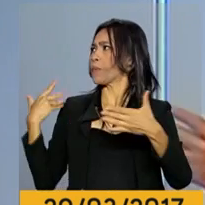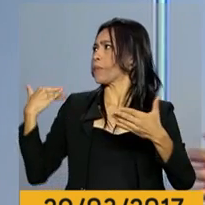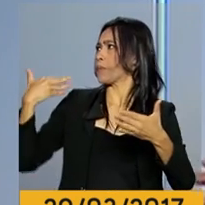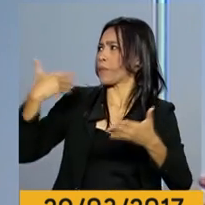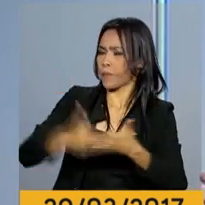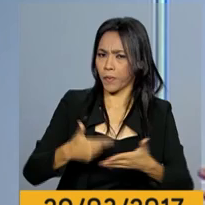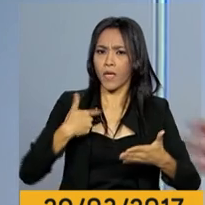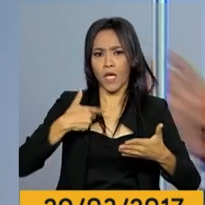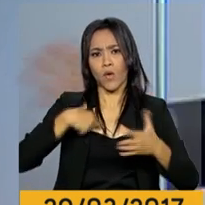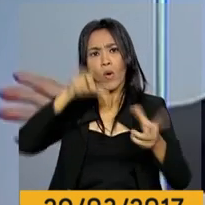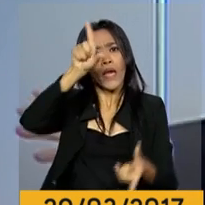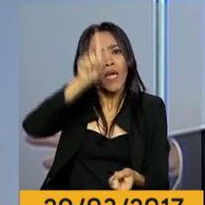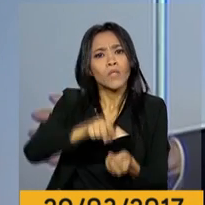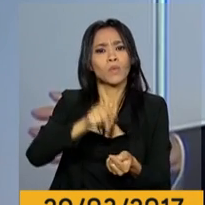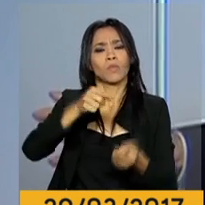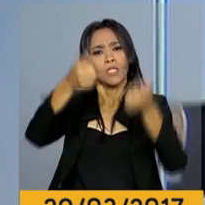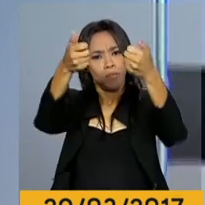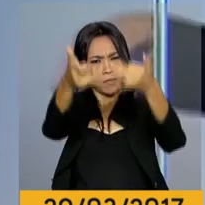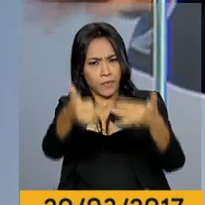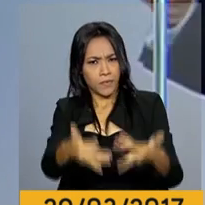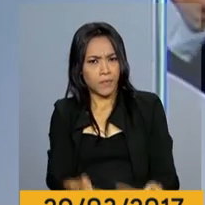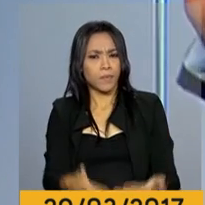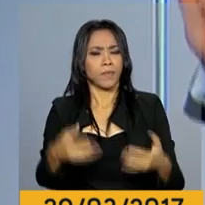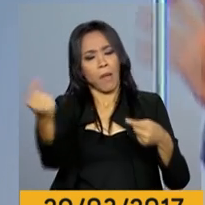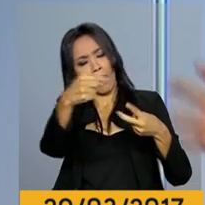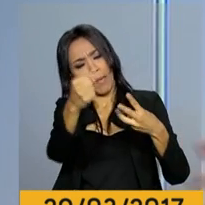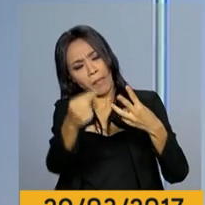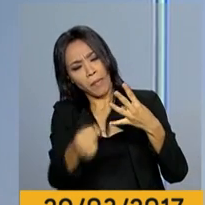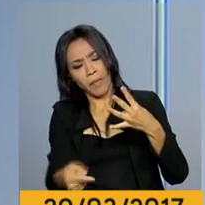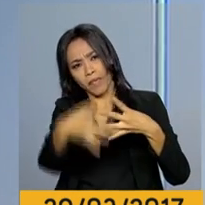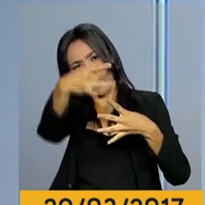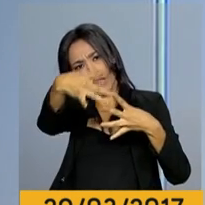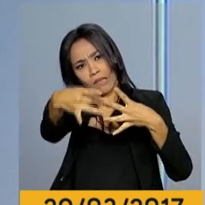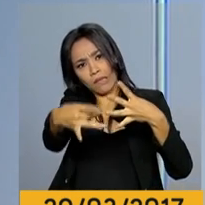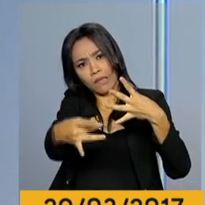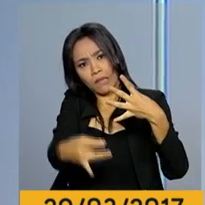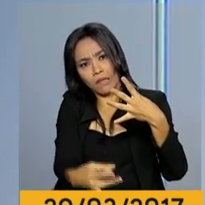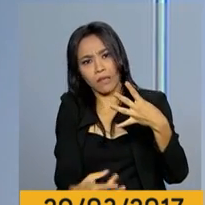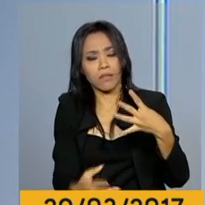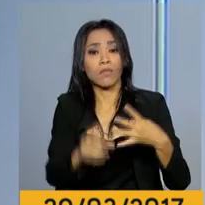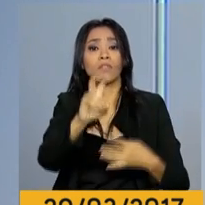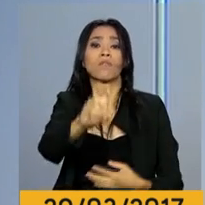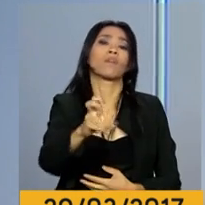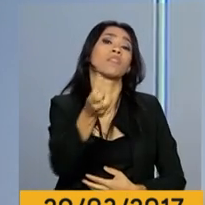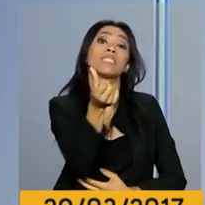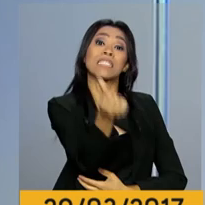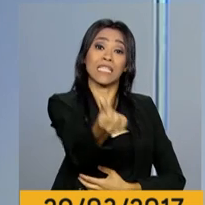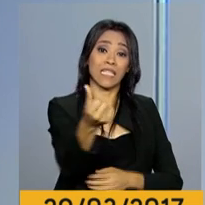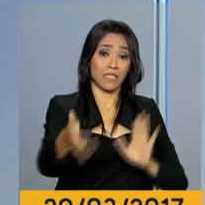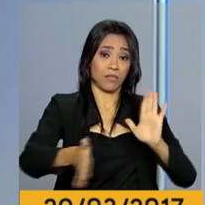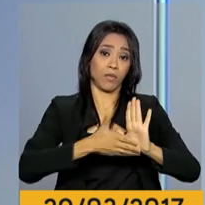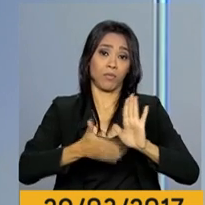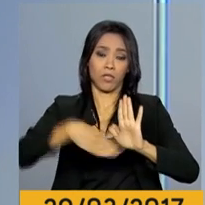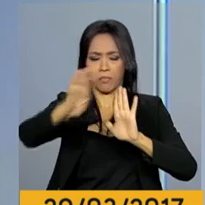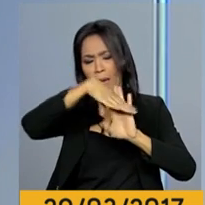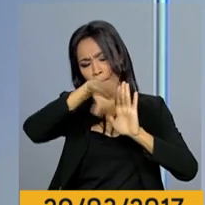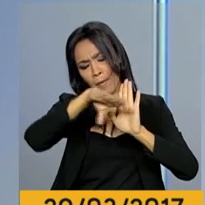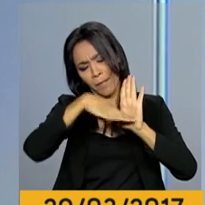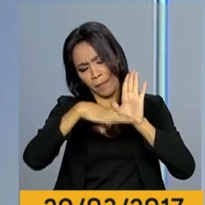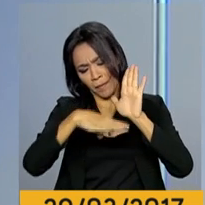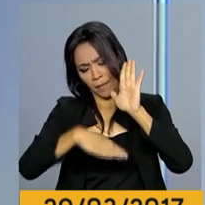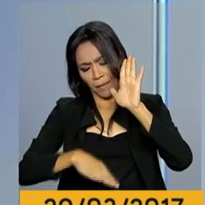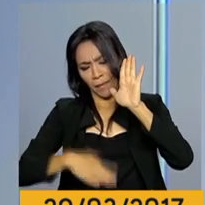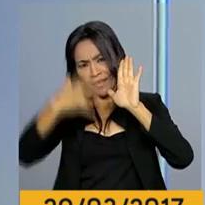um brevíssimo relato aqui das medidas essenciais não gol elas todas porque são 56 medidas tomadas nesse período